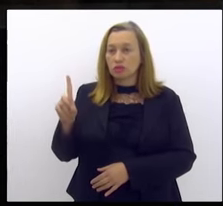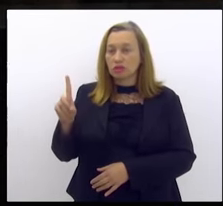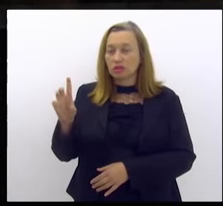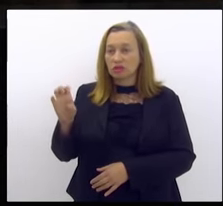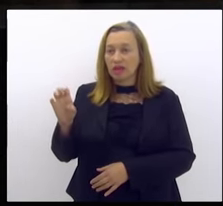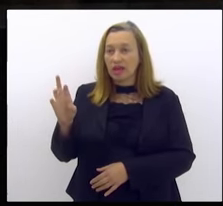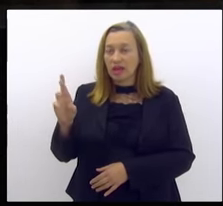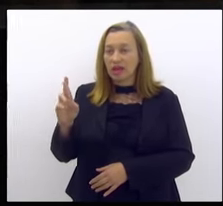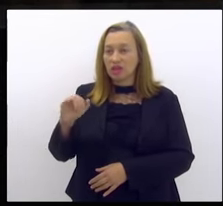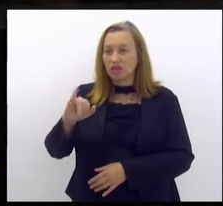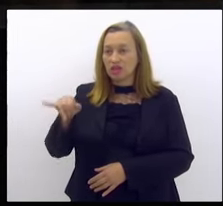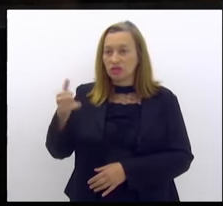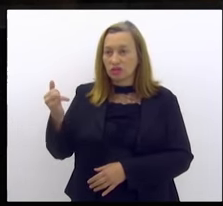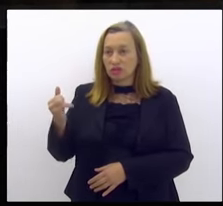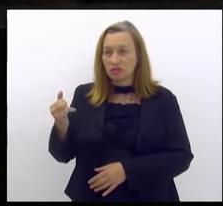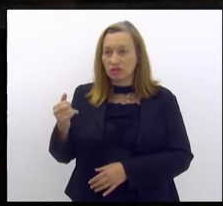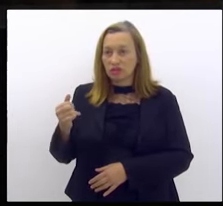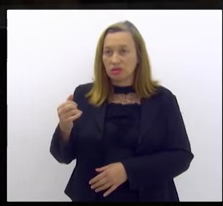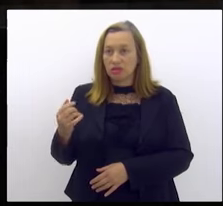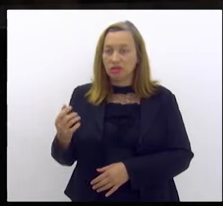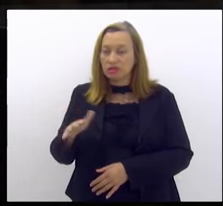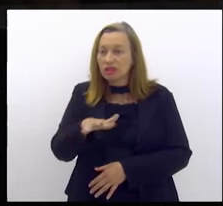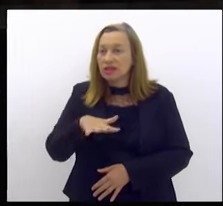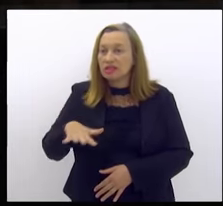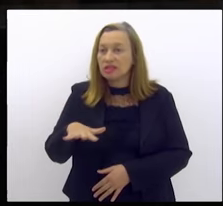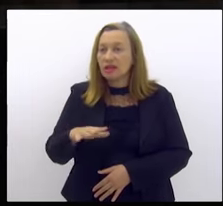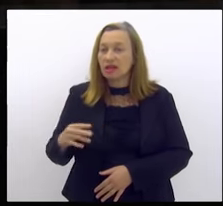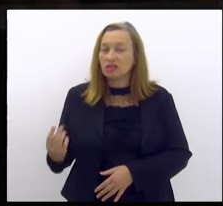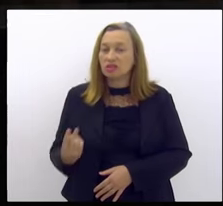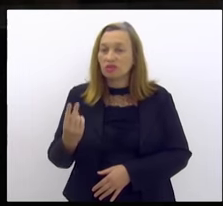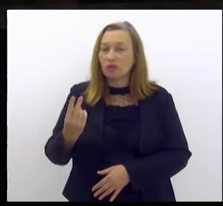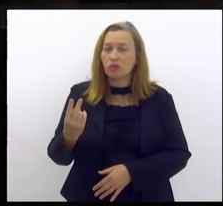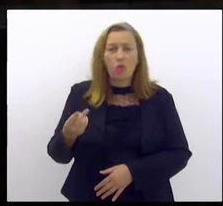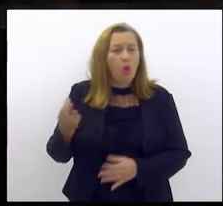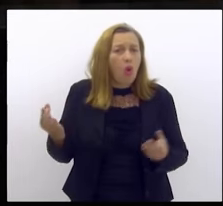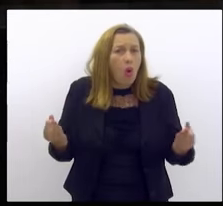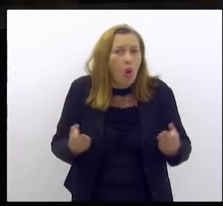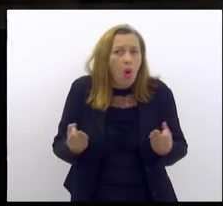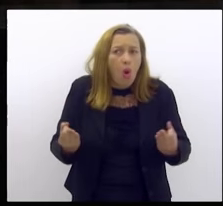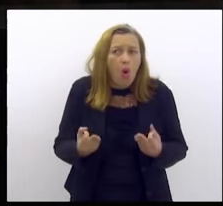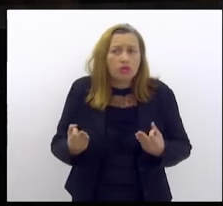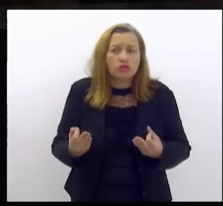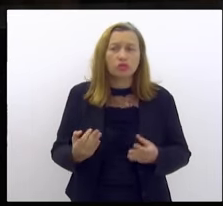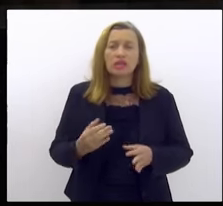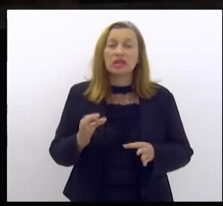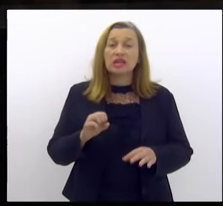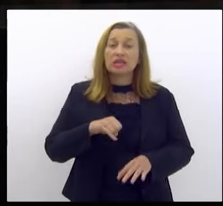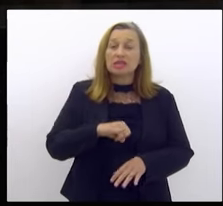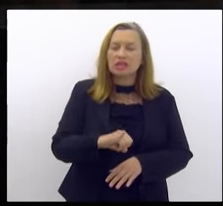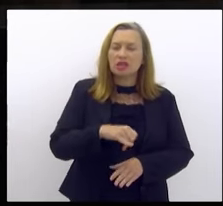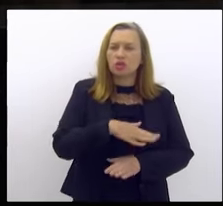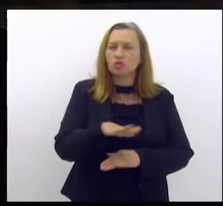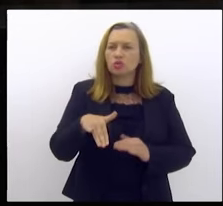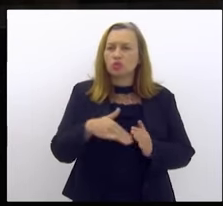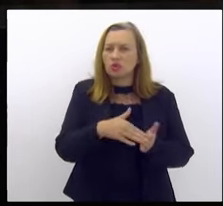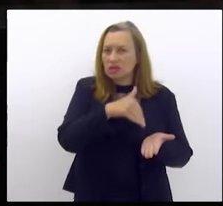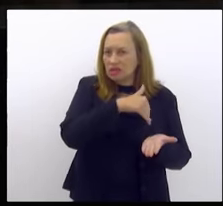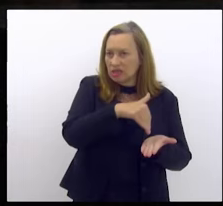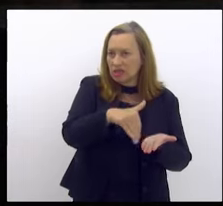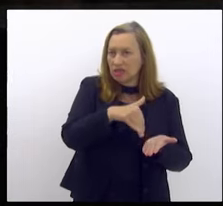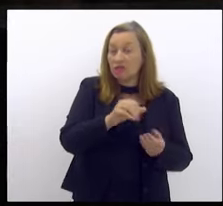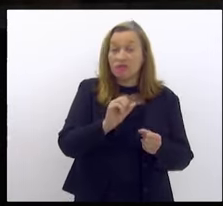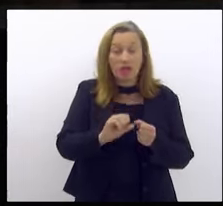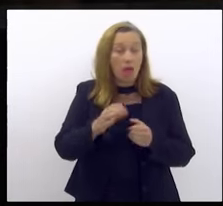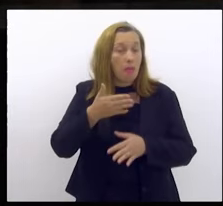emendas. Mas é ótimo que tenha sido feito. Se todas as secretarias tivessem feito assim,